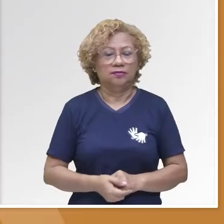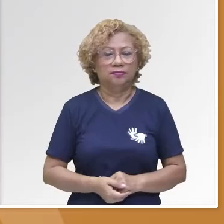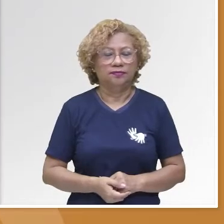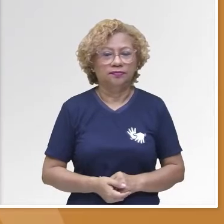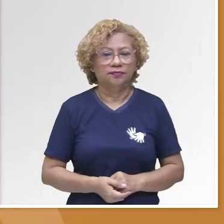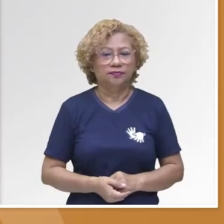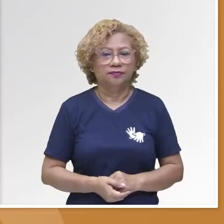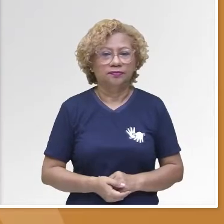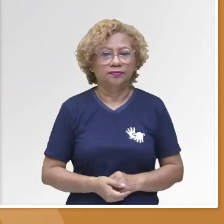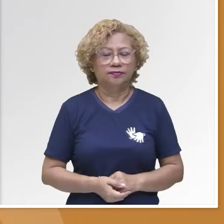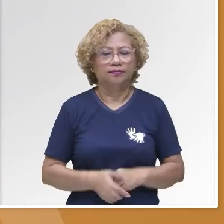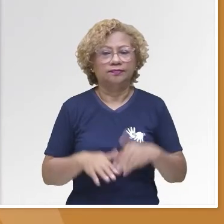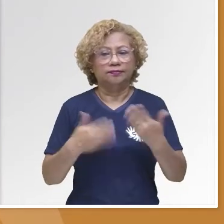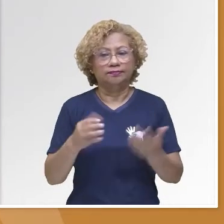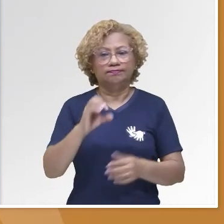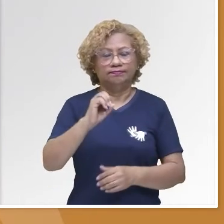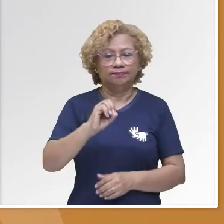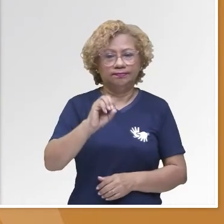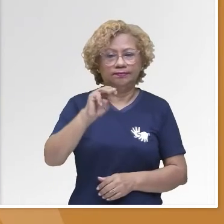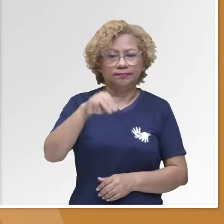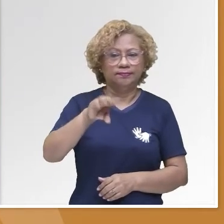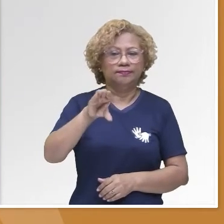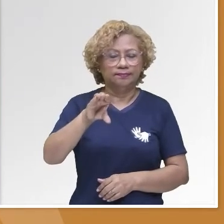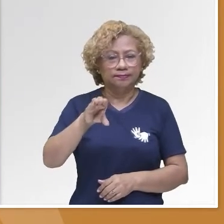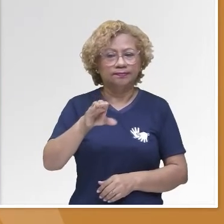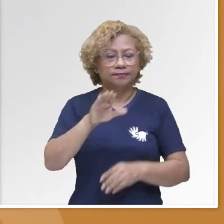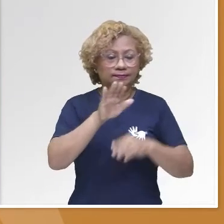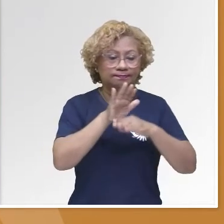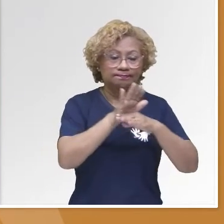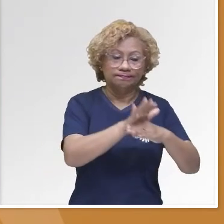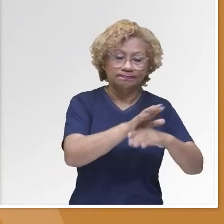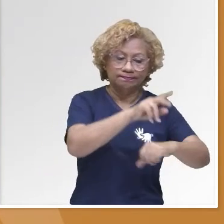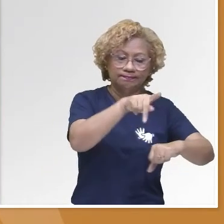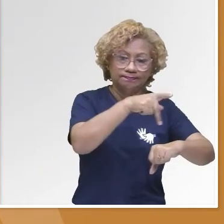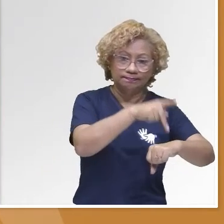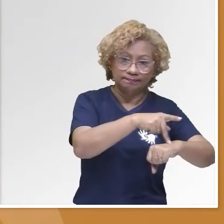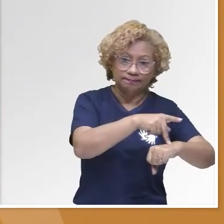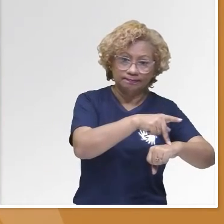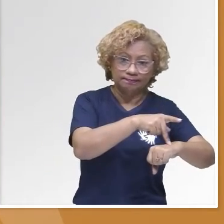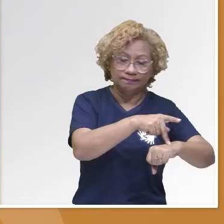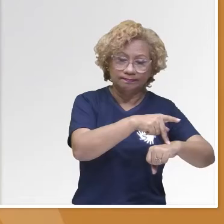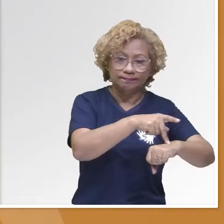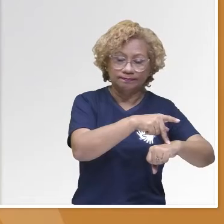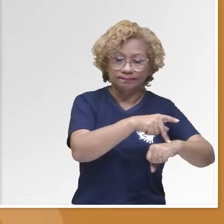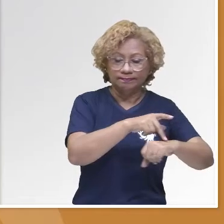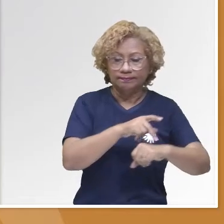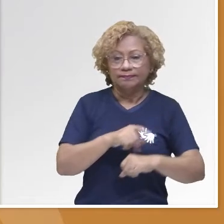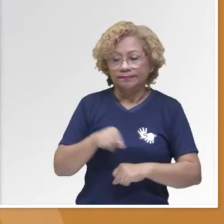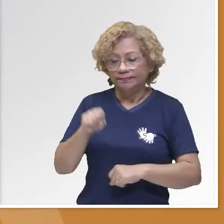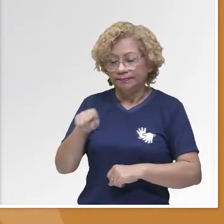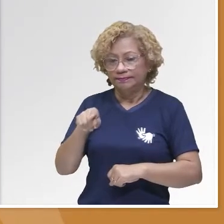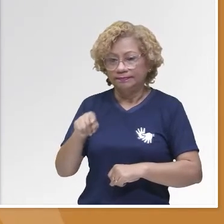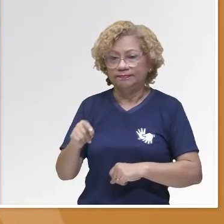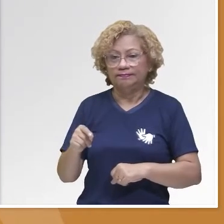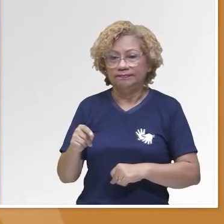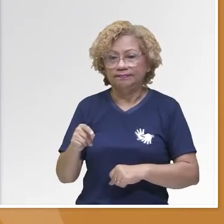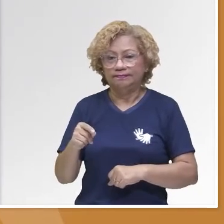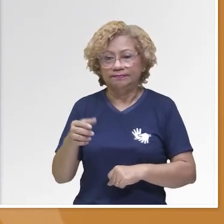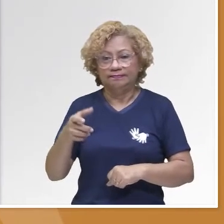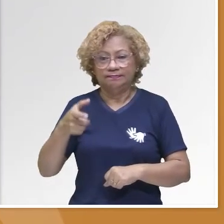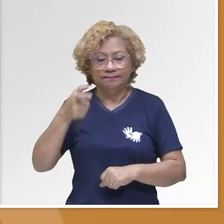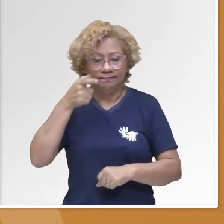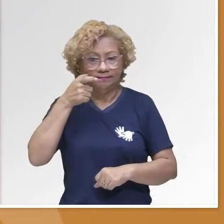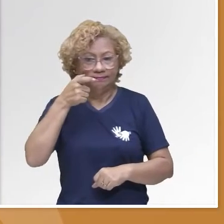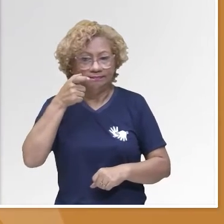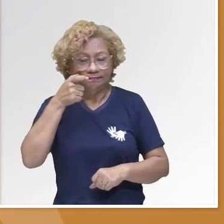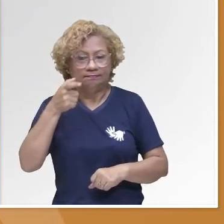Então, gente, a OMC ela vai ajudar em todos esses acordos entre os países que estão ali inseridos para ocorrer esse